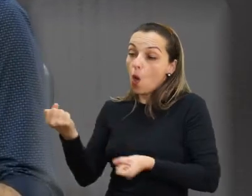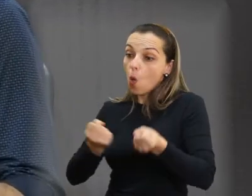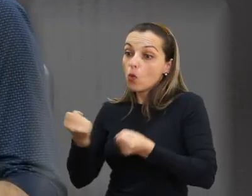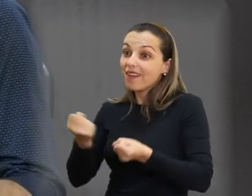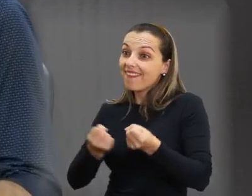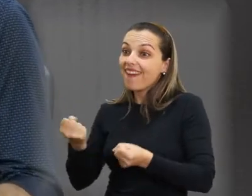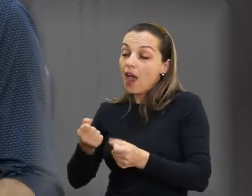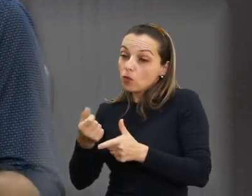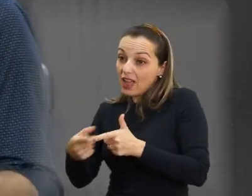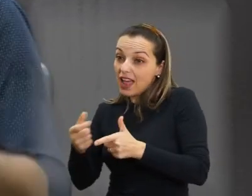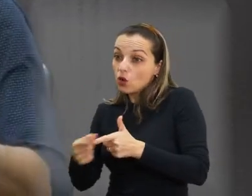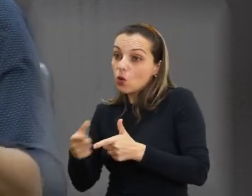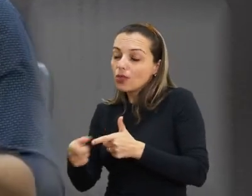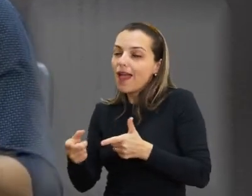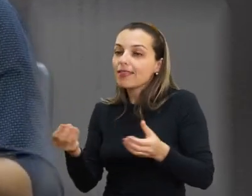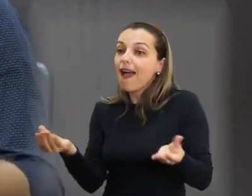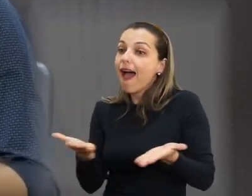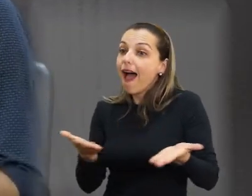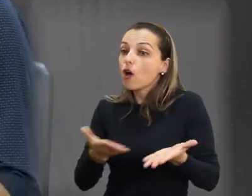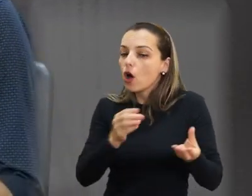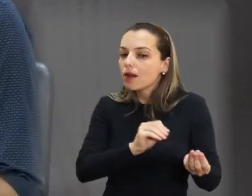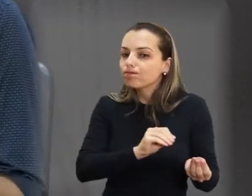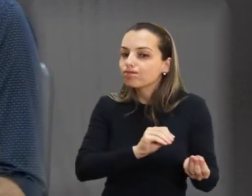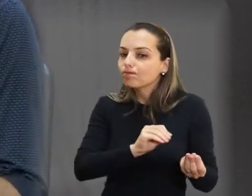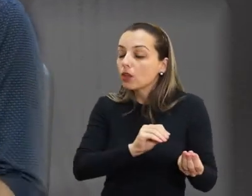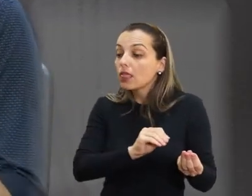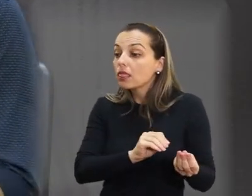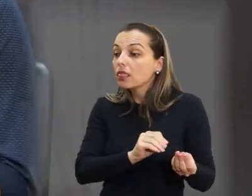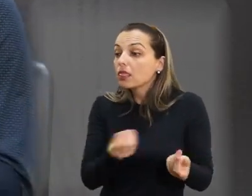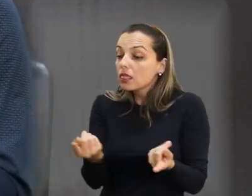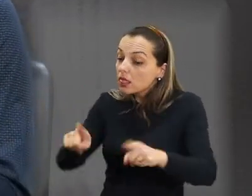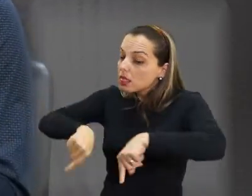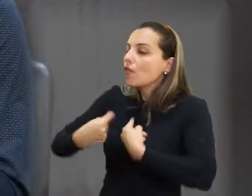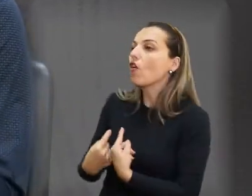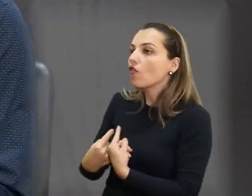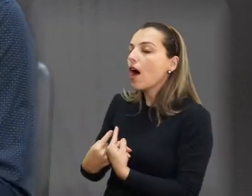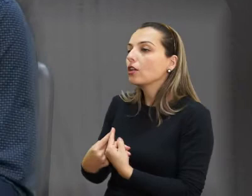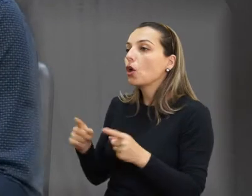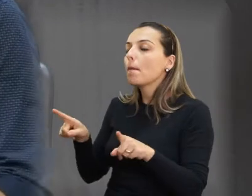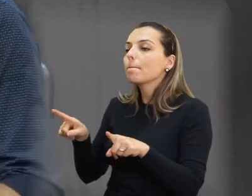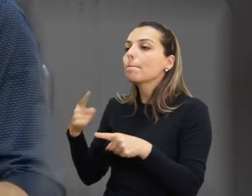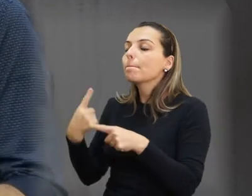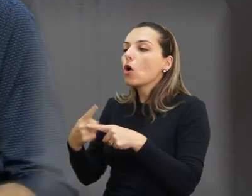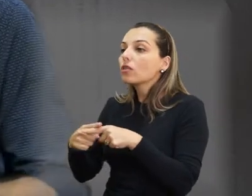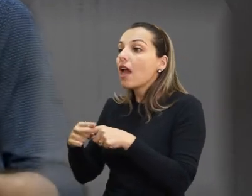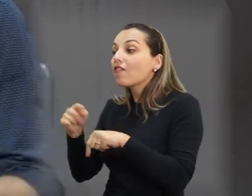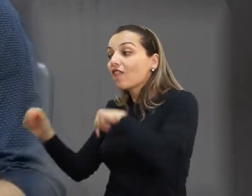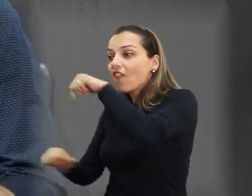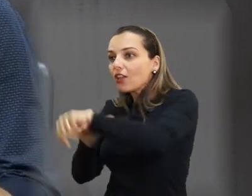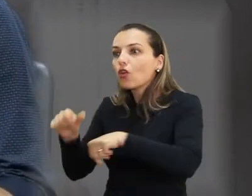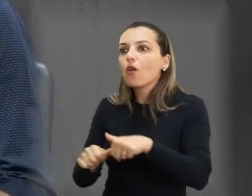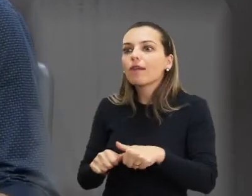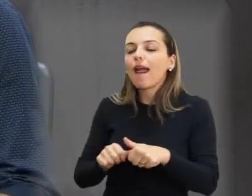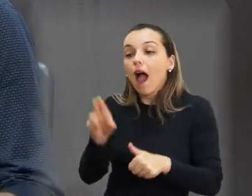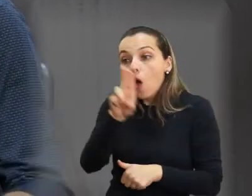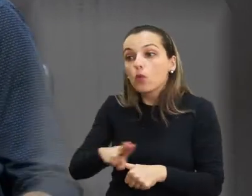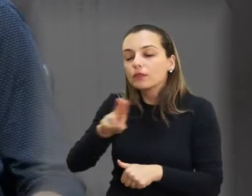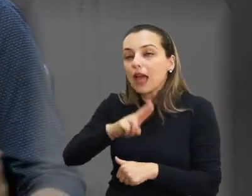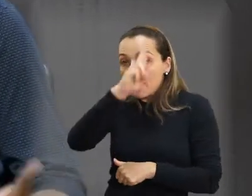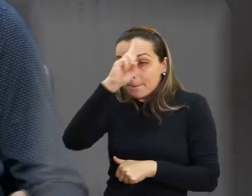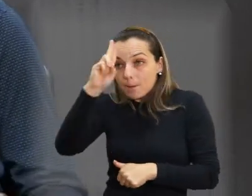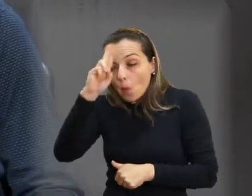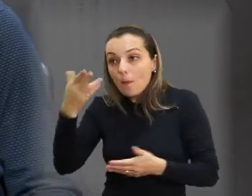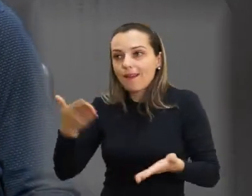pela prefeitura vai ser parcialmente trocada pelos de aplicativo. Então, assim, liberou além das nossas expectativas.